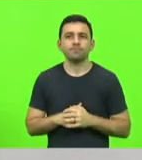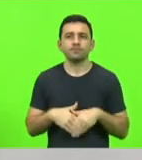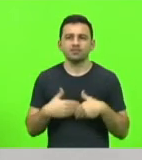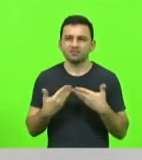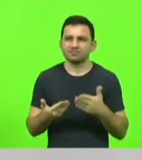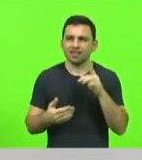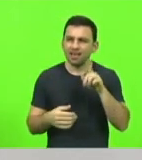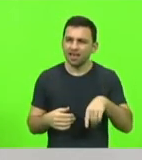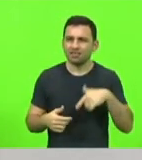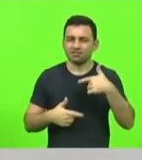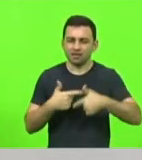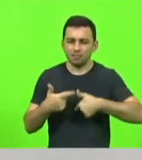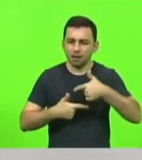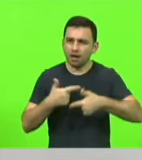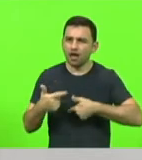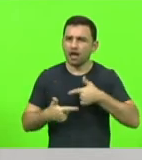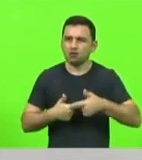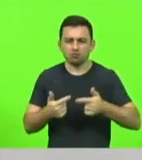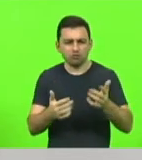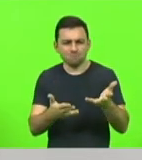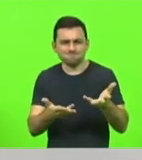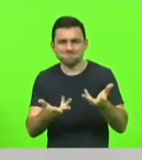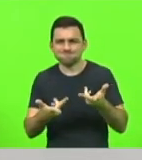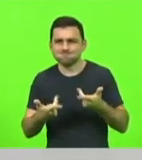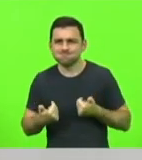alta performance.